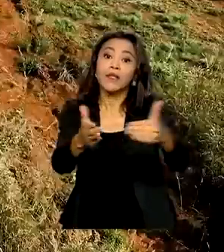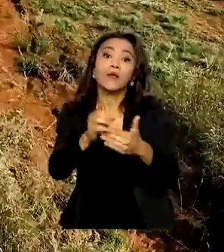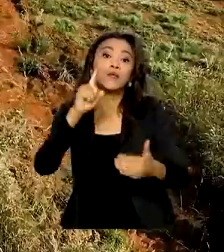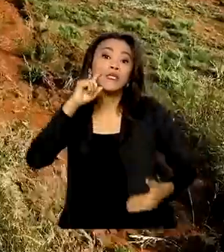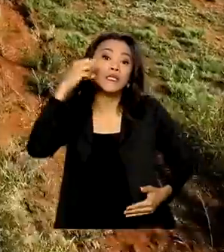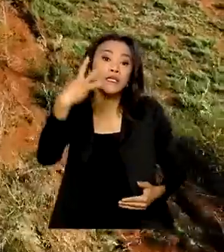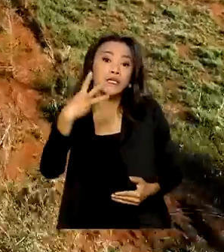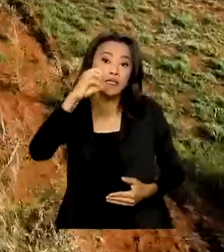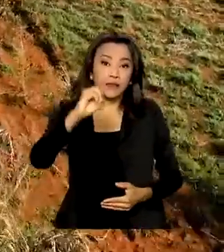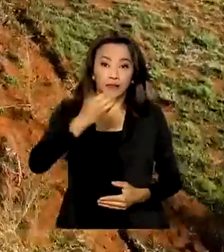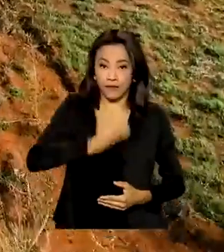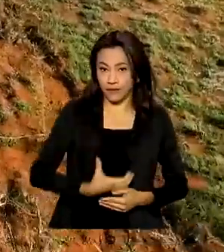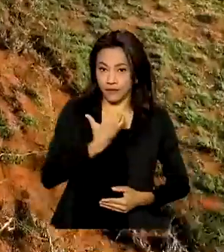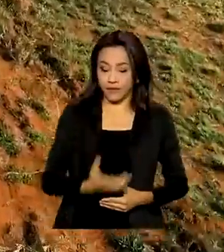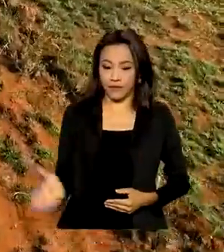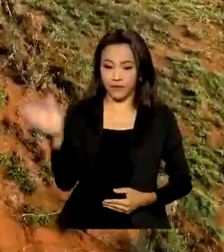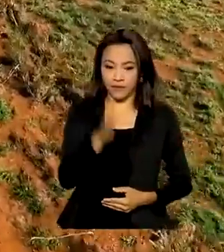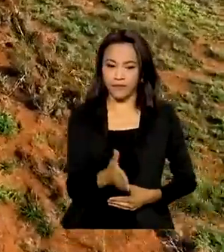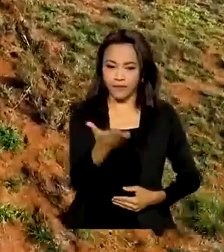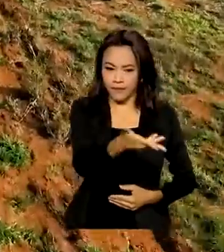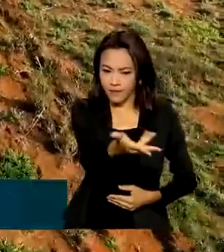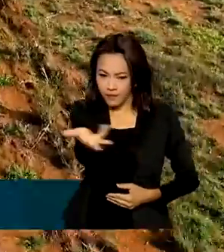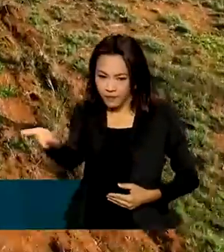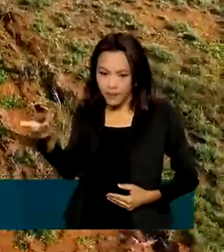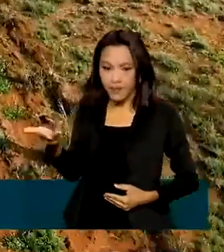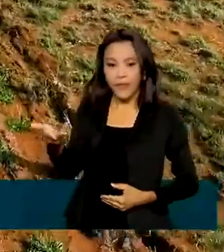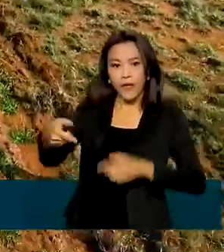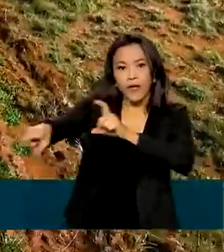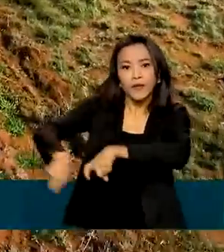dezembro. A agricultura familiar representa